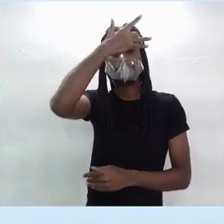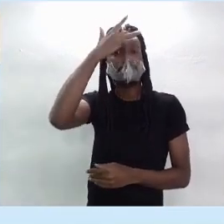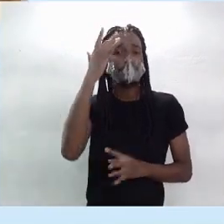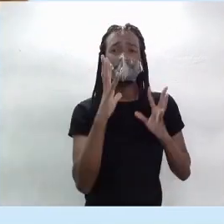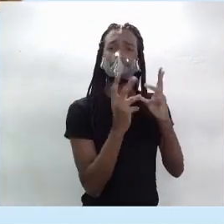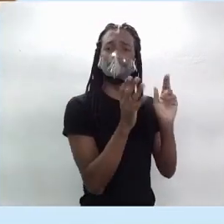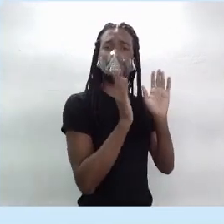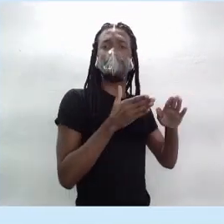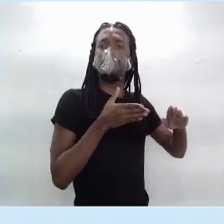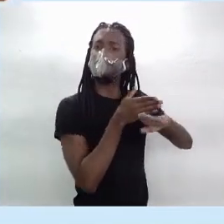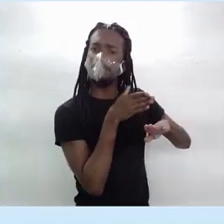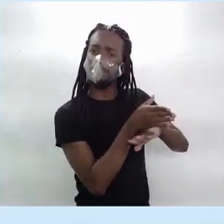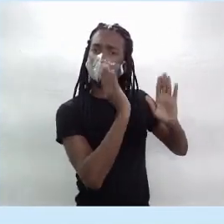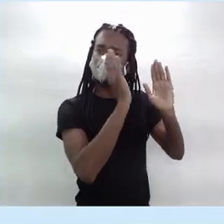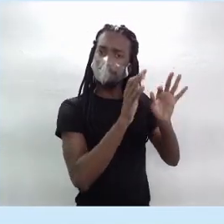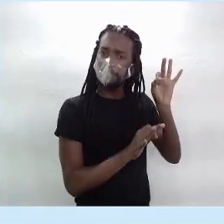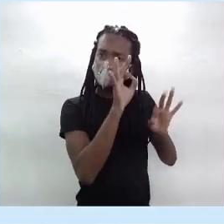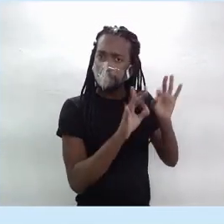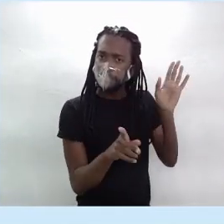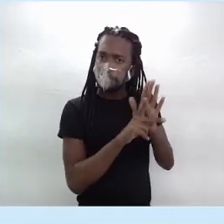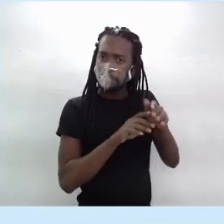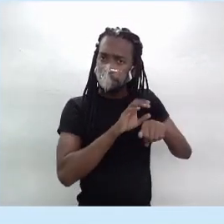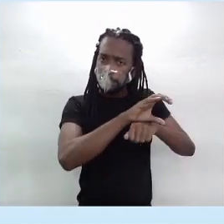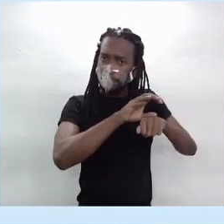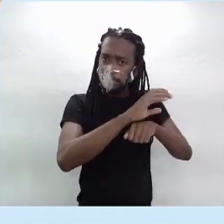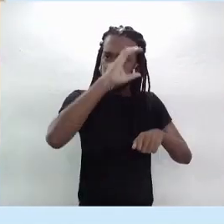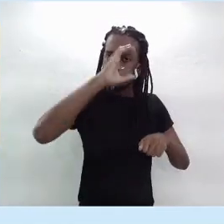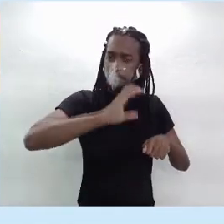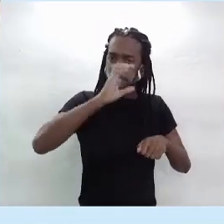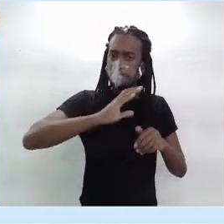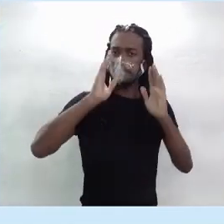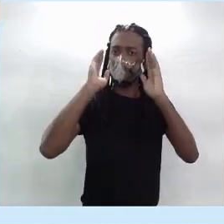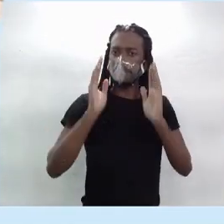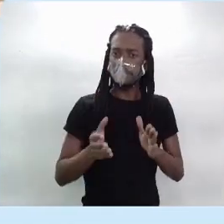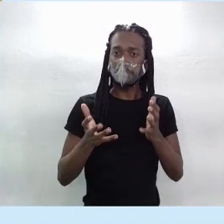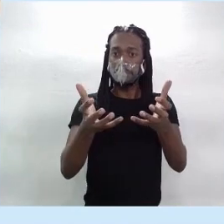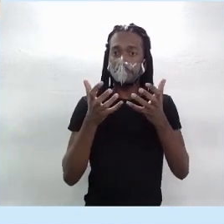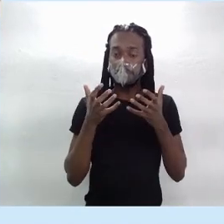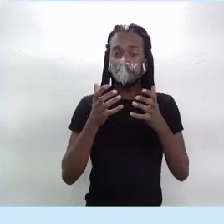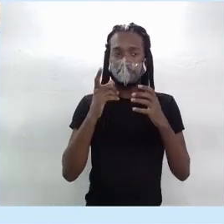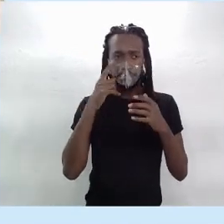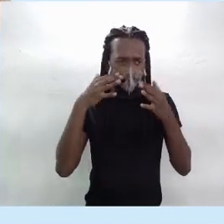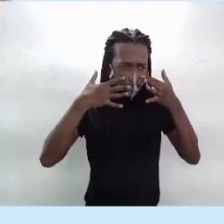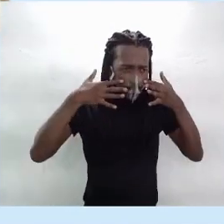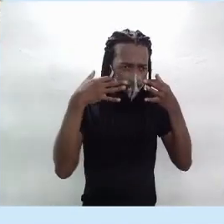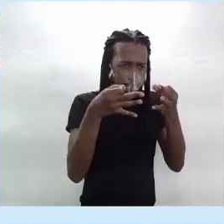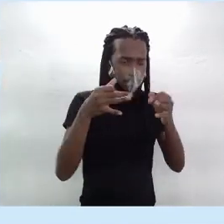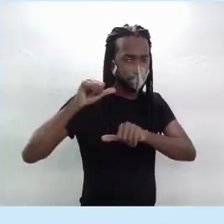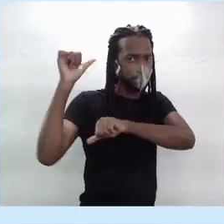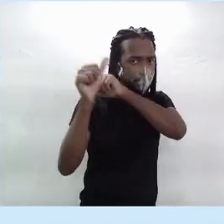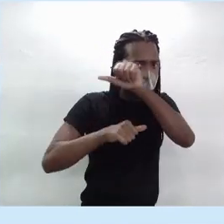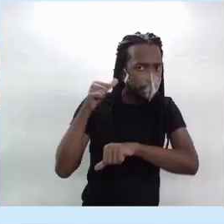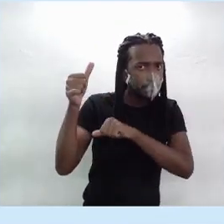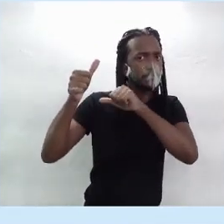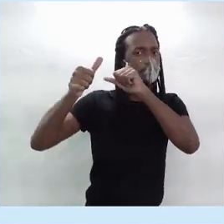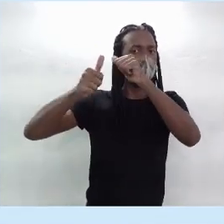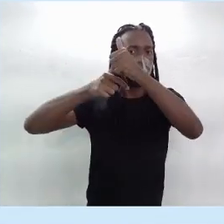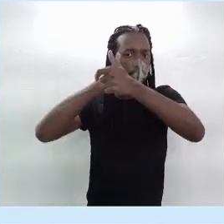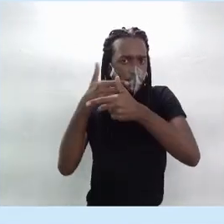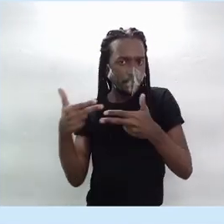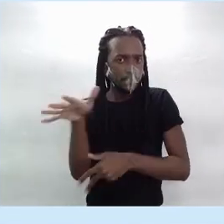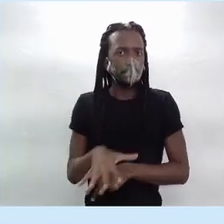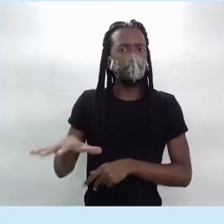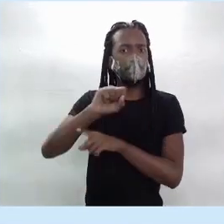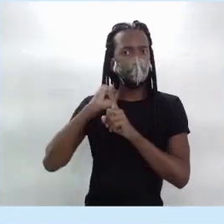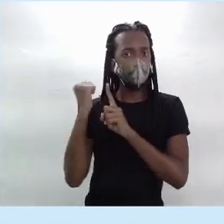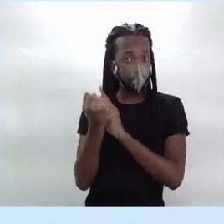da organização desta Constituição, certo? Ficaram atentos às mudanças